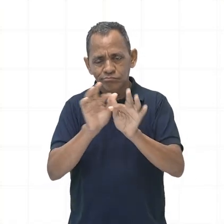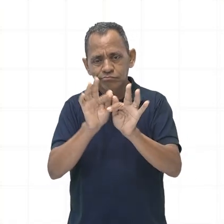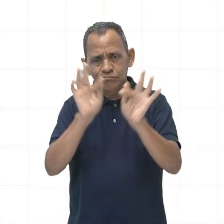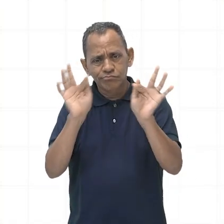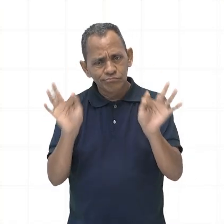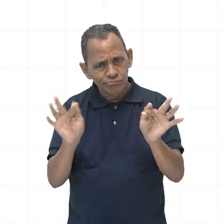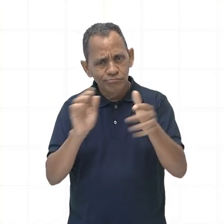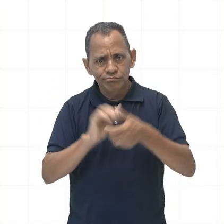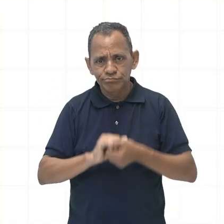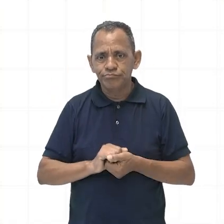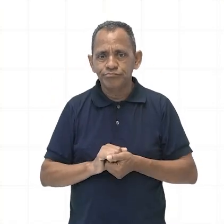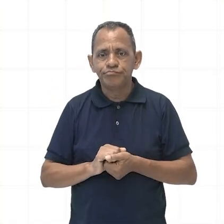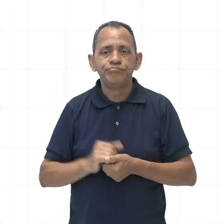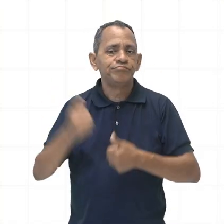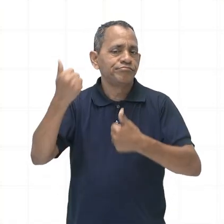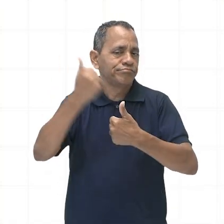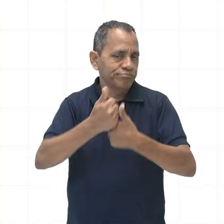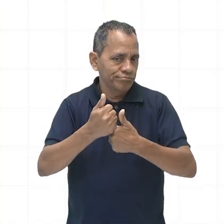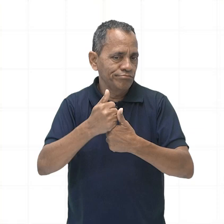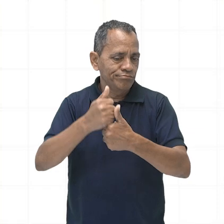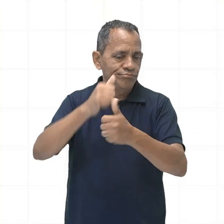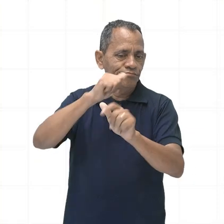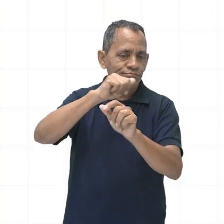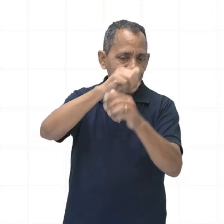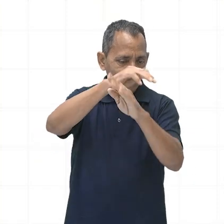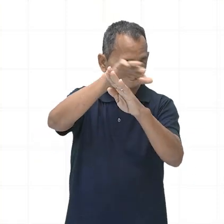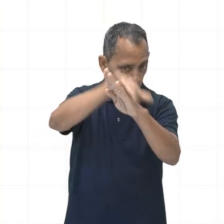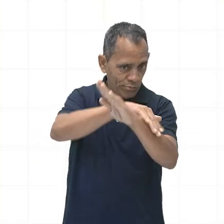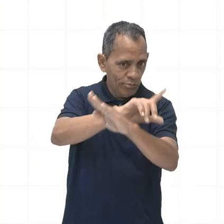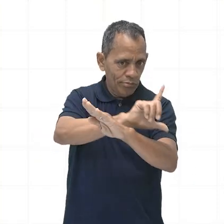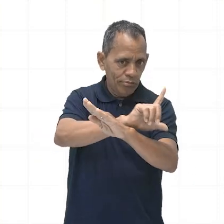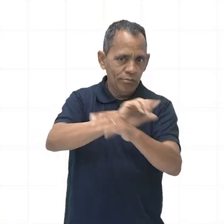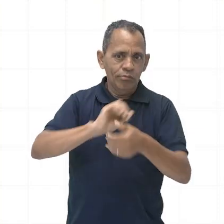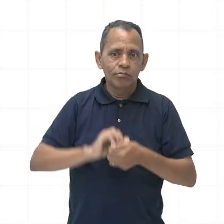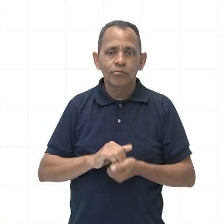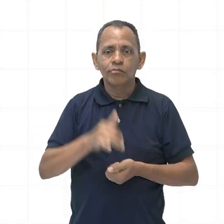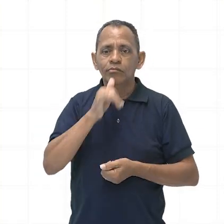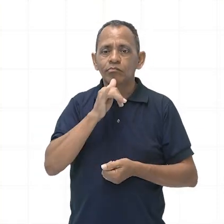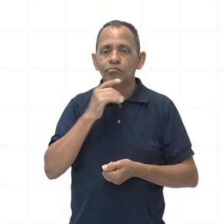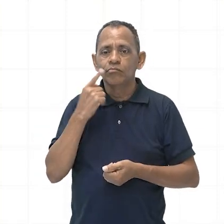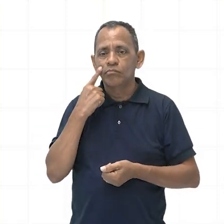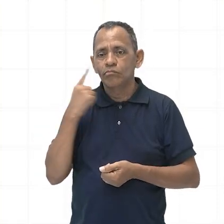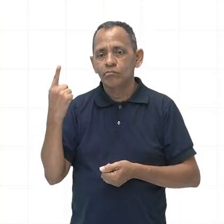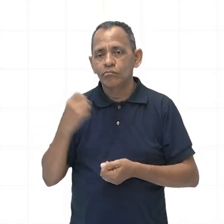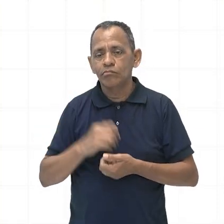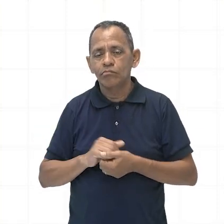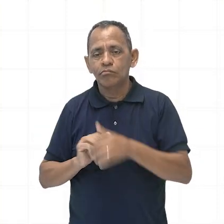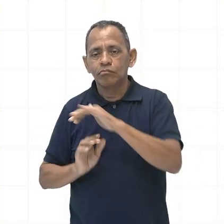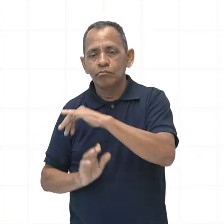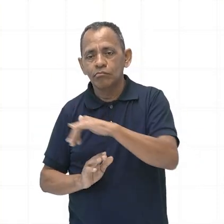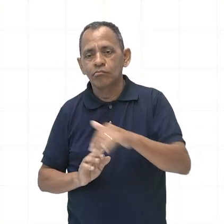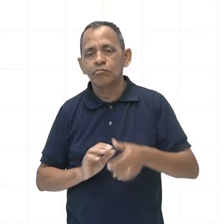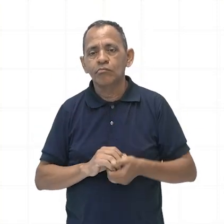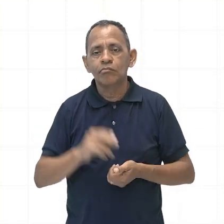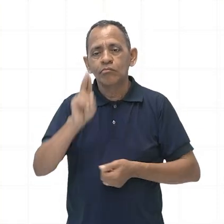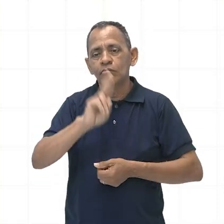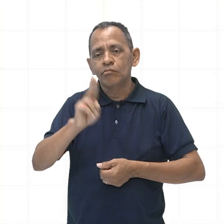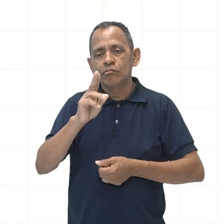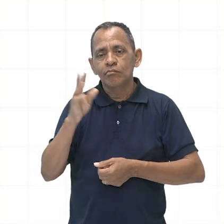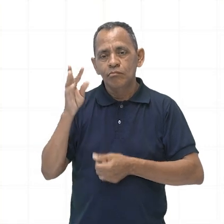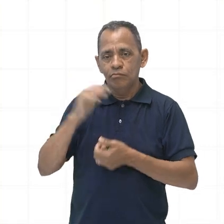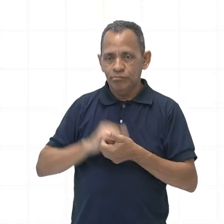a medida de lado, né? E mais um exemplo para a gente finalizar, que é justamente a aplicação do